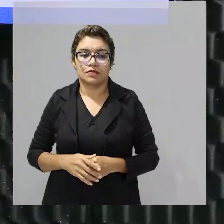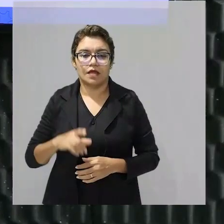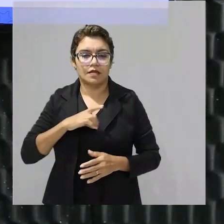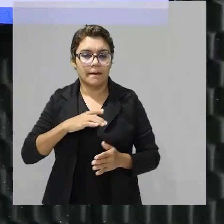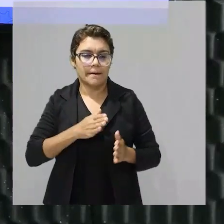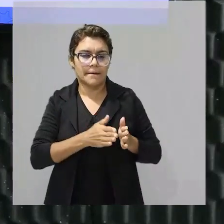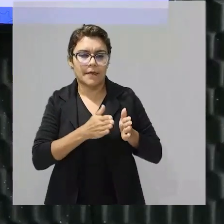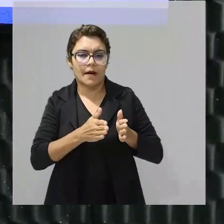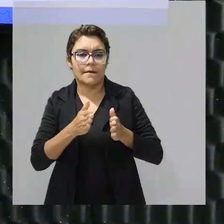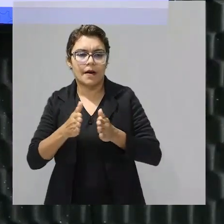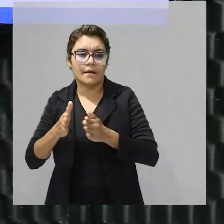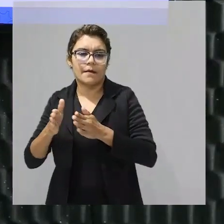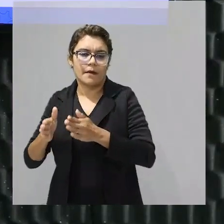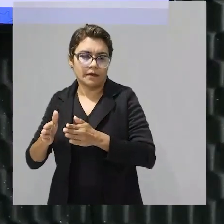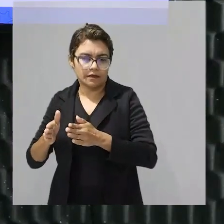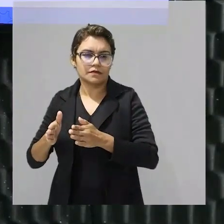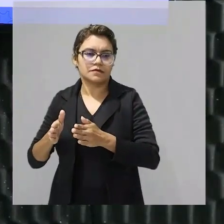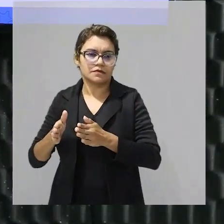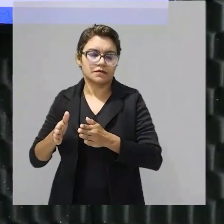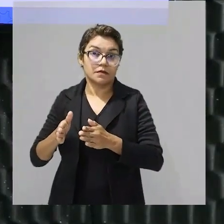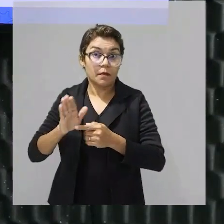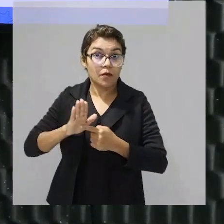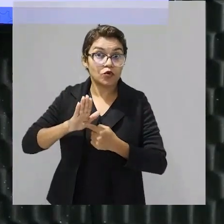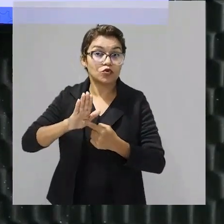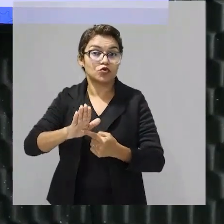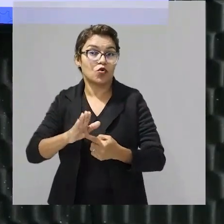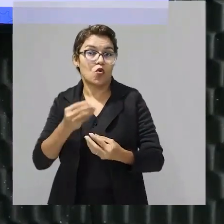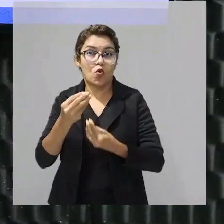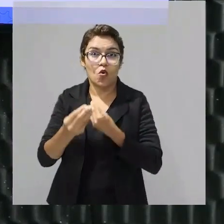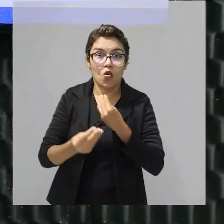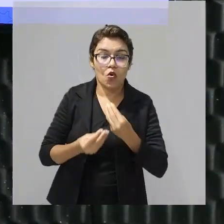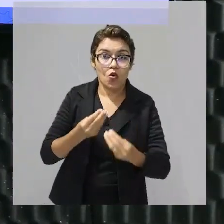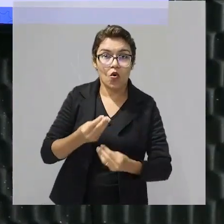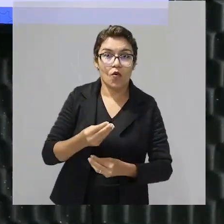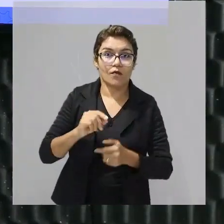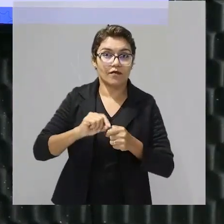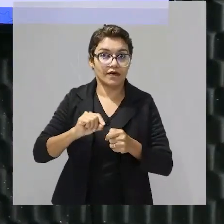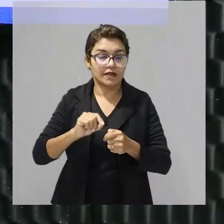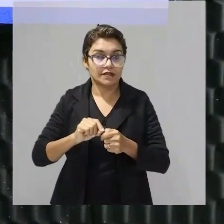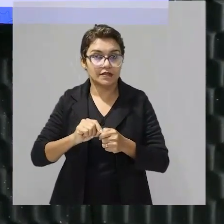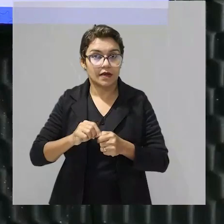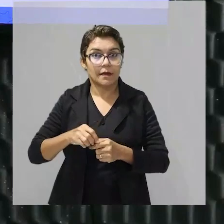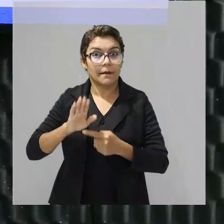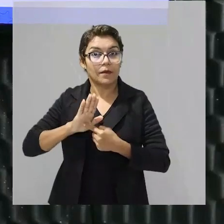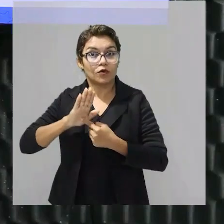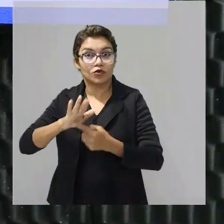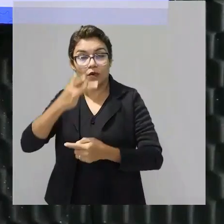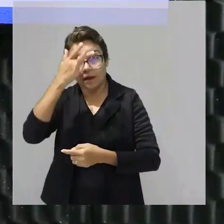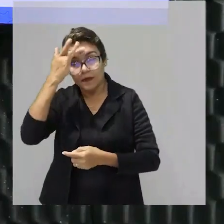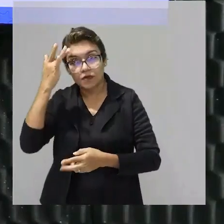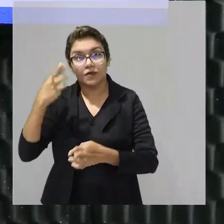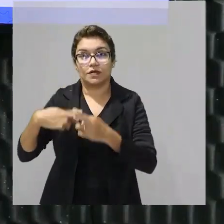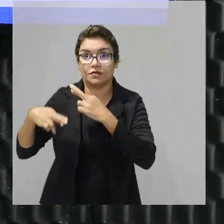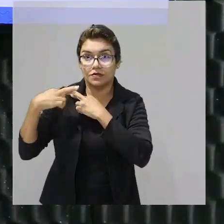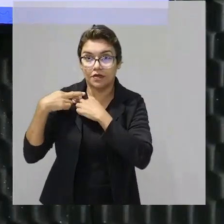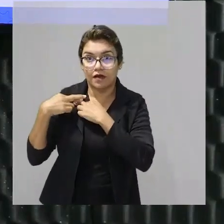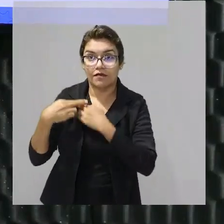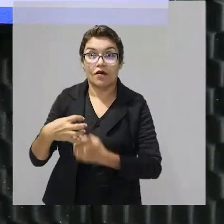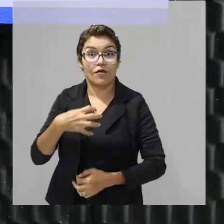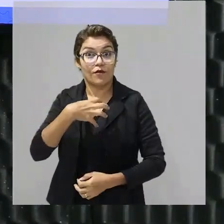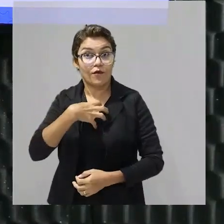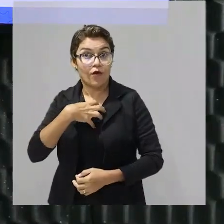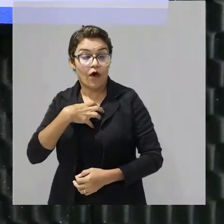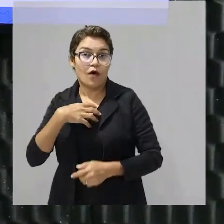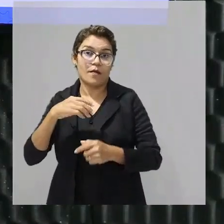essa proposta que foi indicada. Quais seriam os efeitos? Quais seriam os benefícios? Uma população com senso